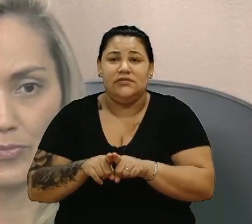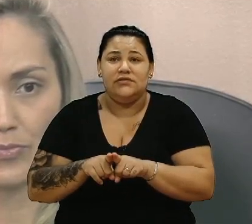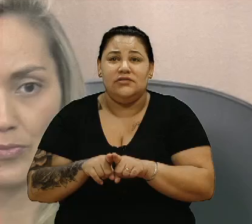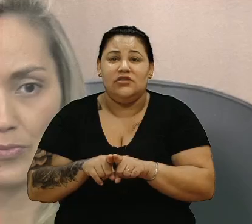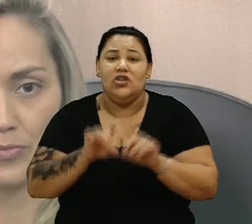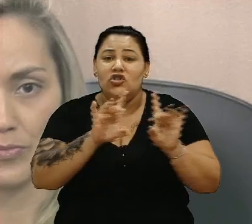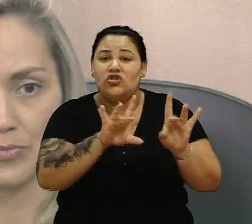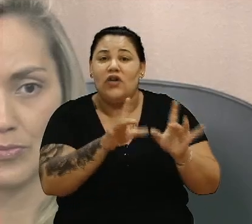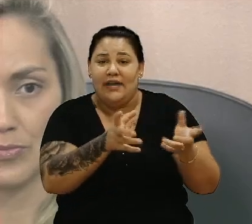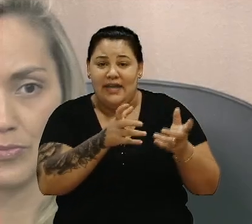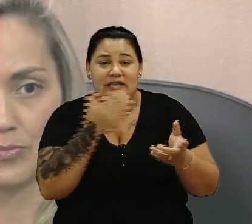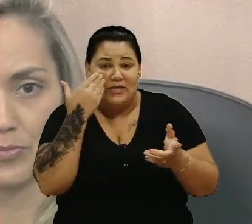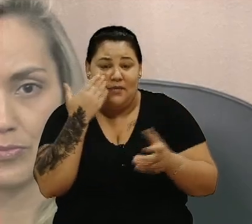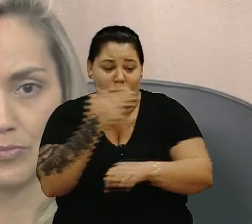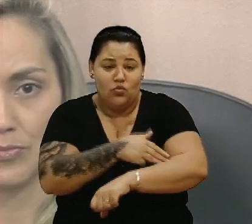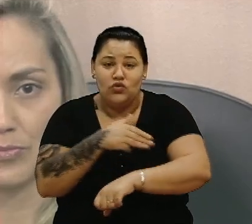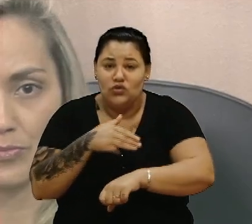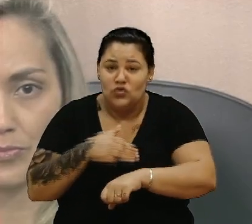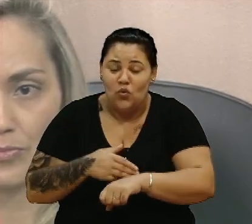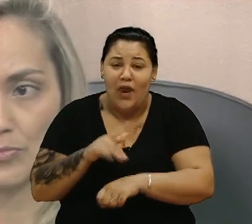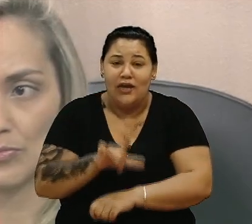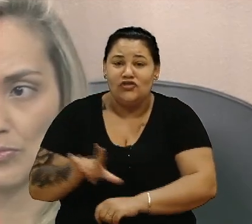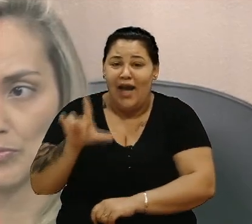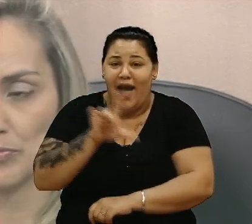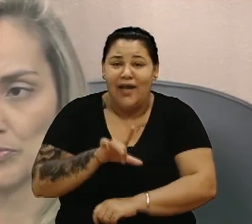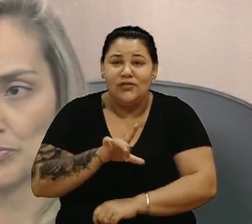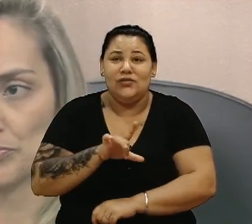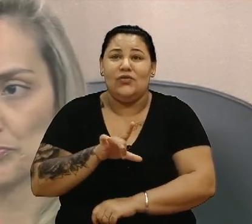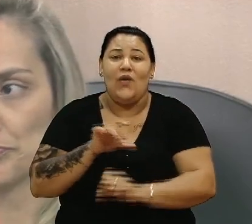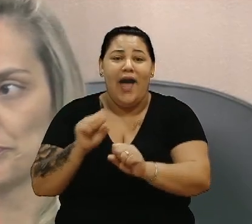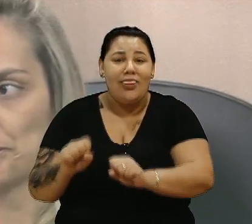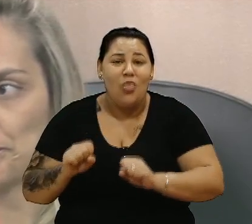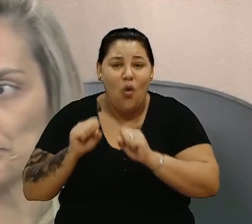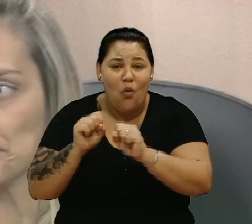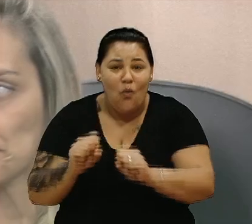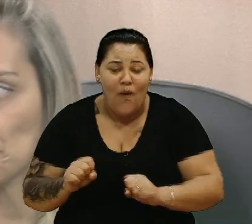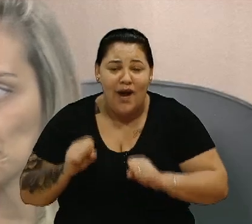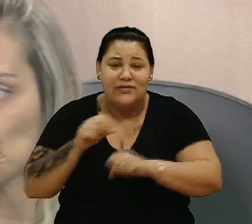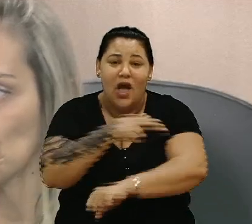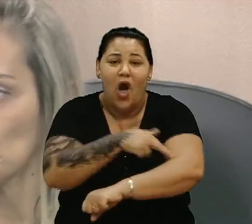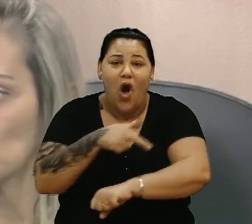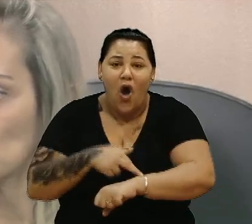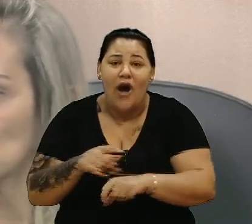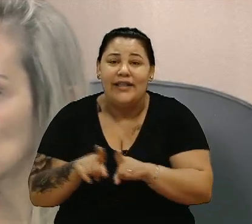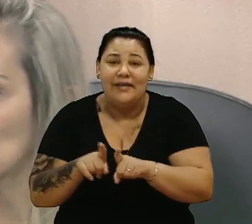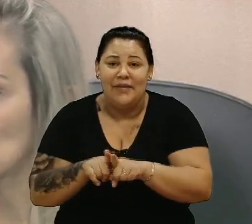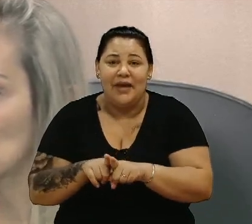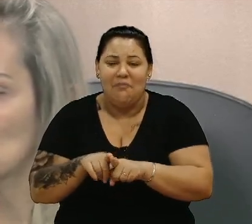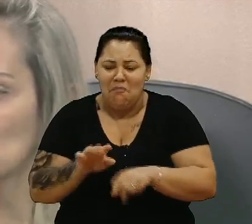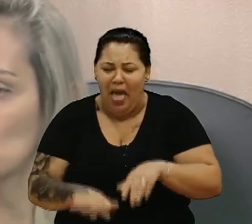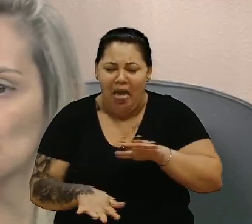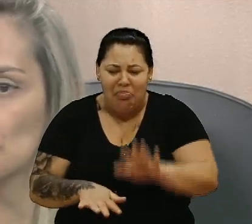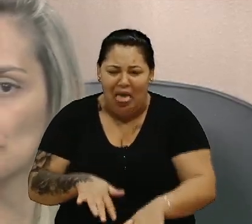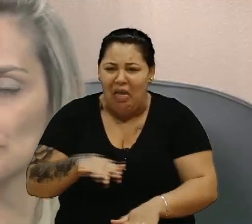em Mussum, Lajeado, Canoas, Roca Salles, botando o pé no barro,